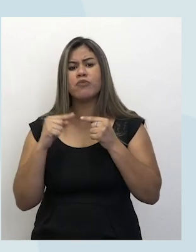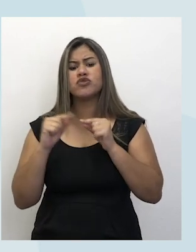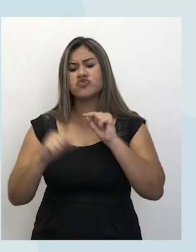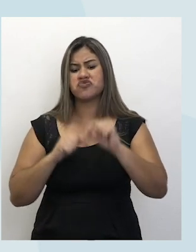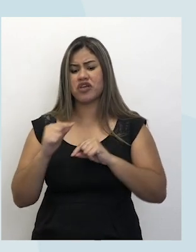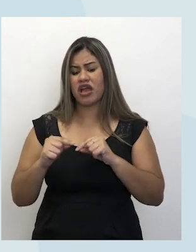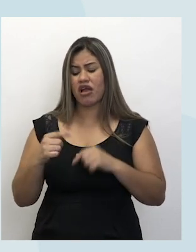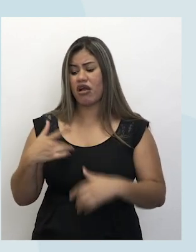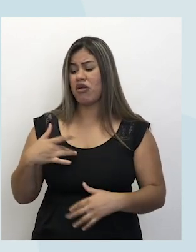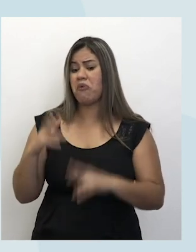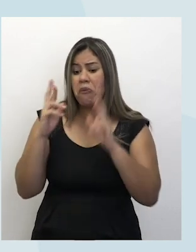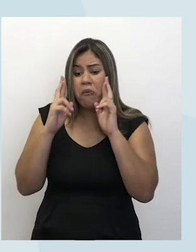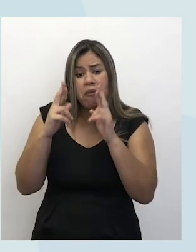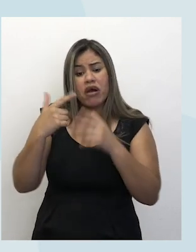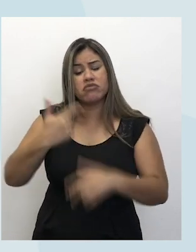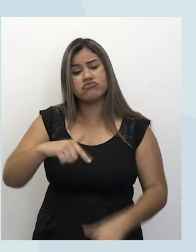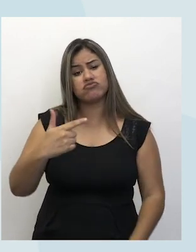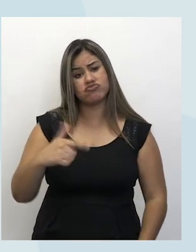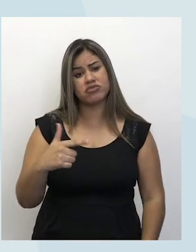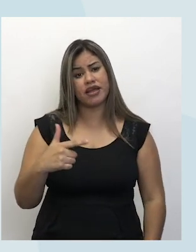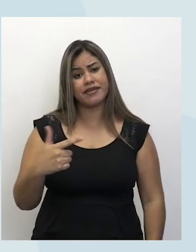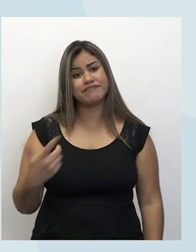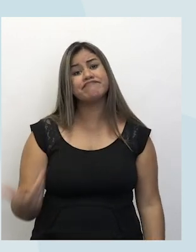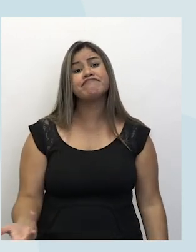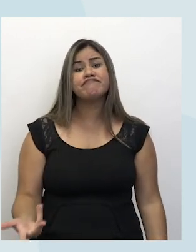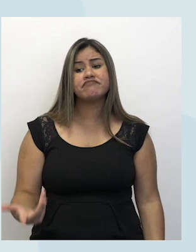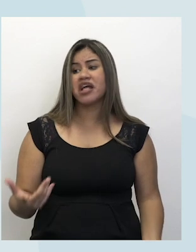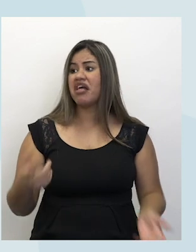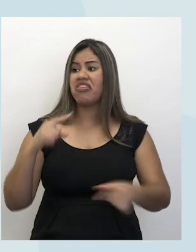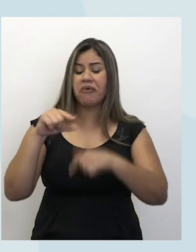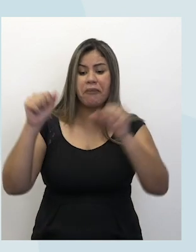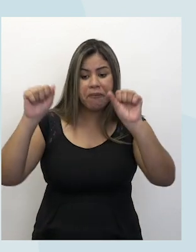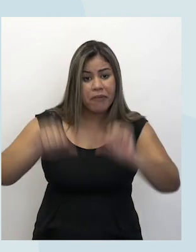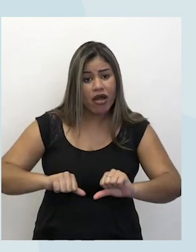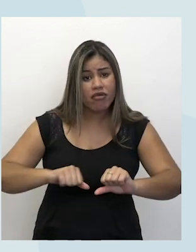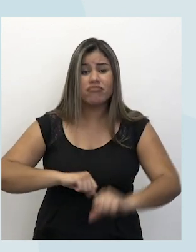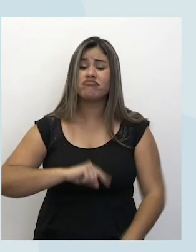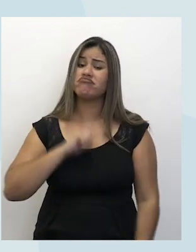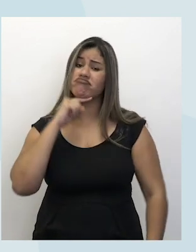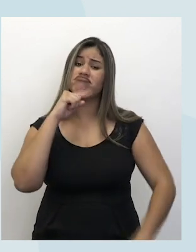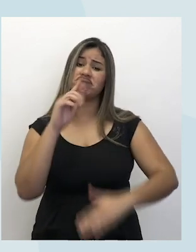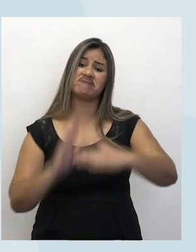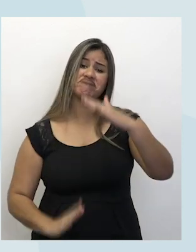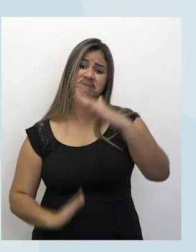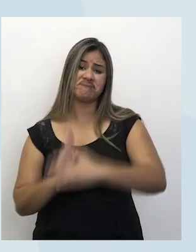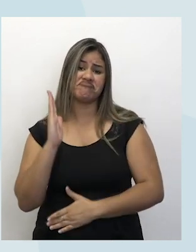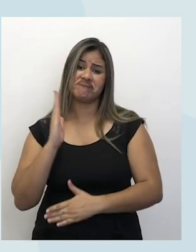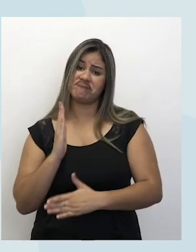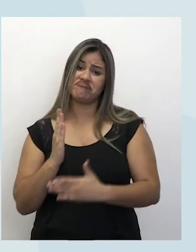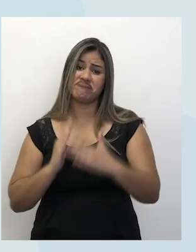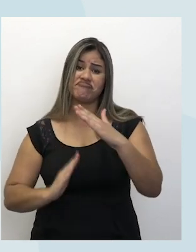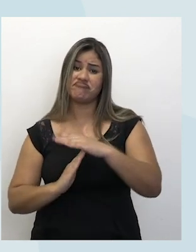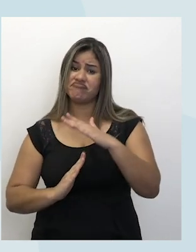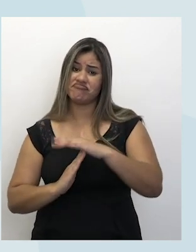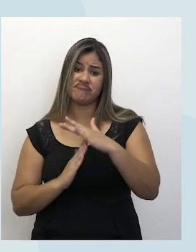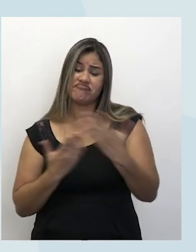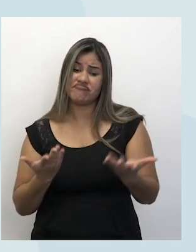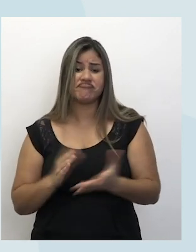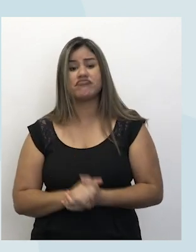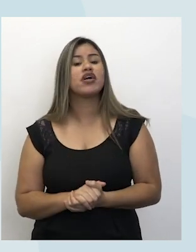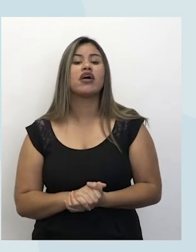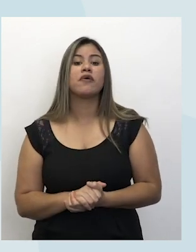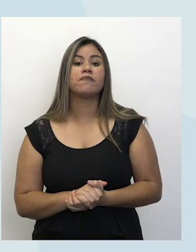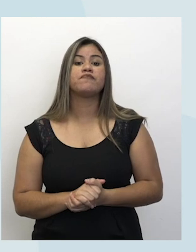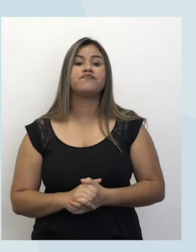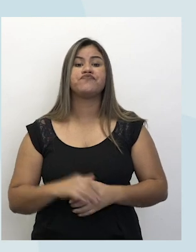eu não tenho nenhuma esperança Então não vai piorar porque não pode aprender gosto onde falta a esperança